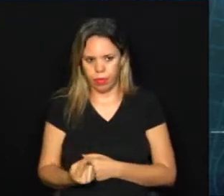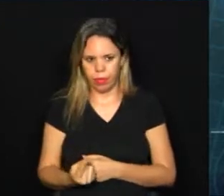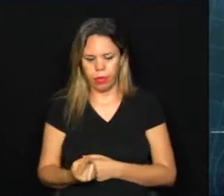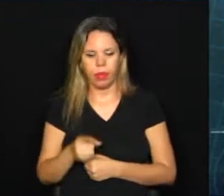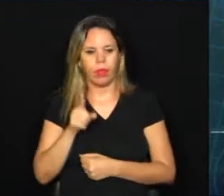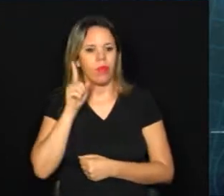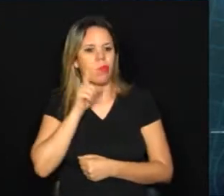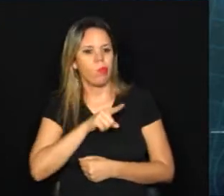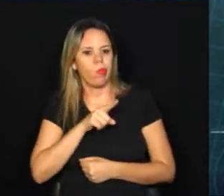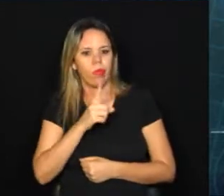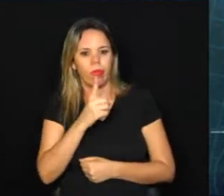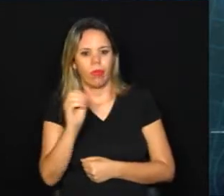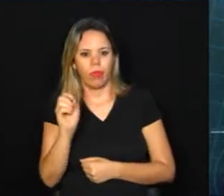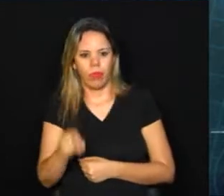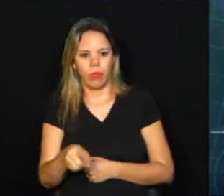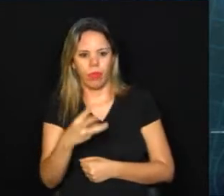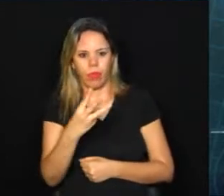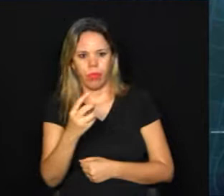13.671, Americana